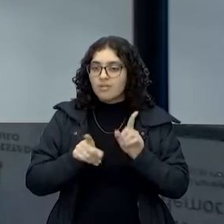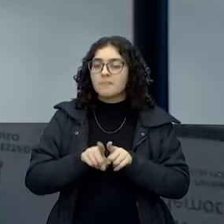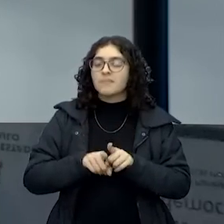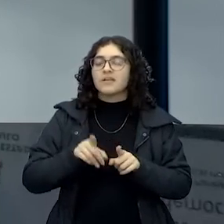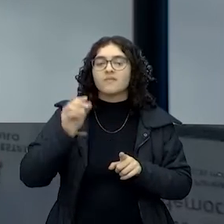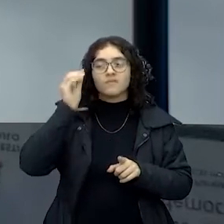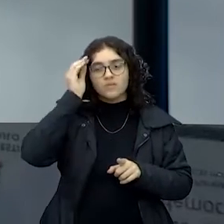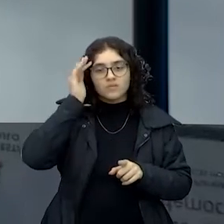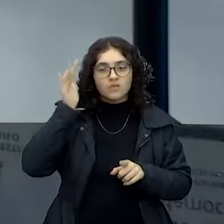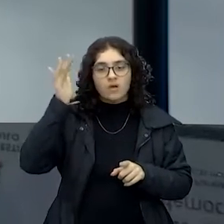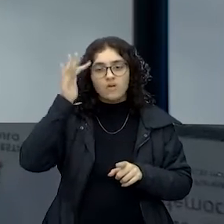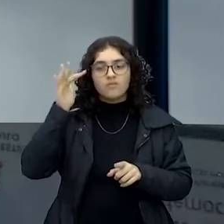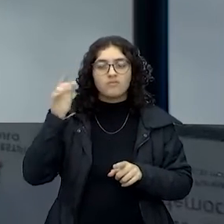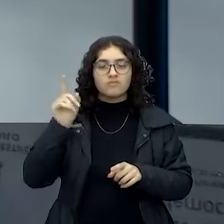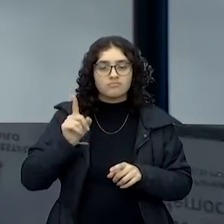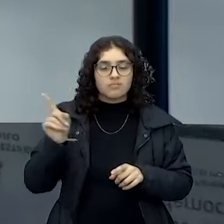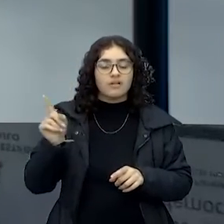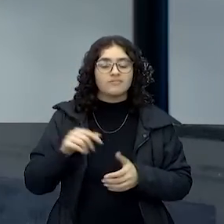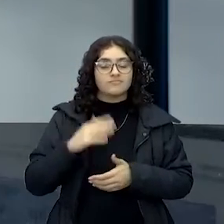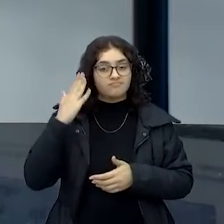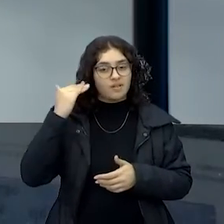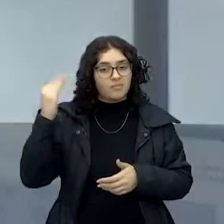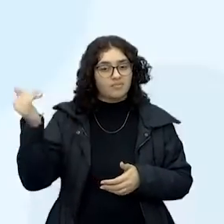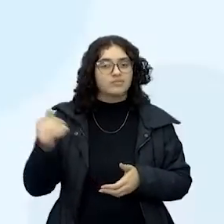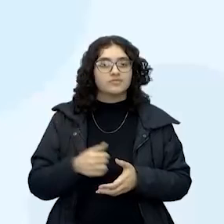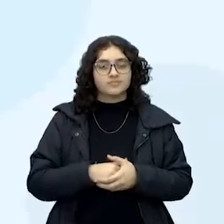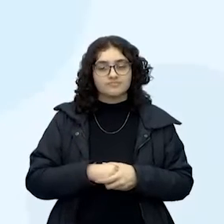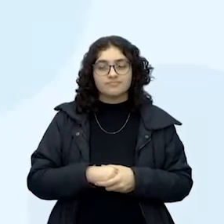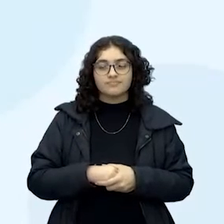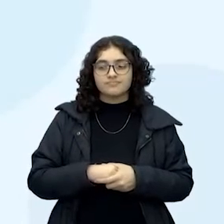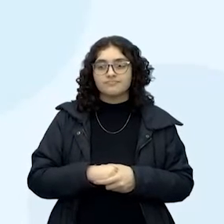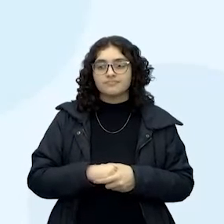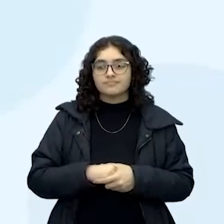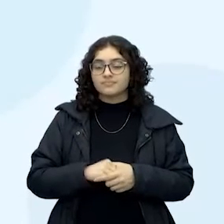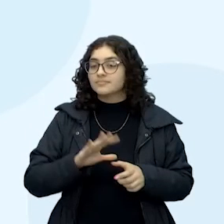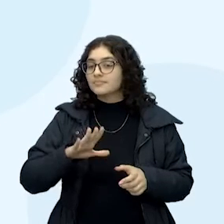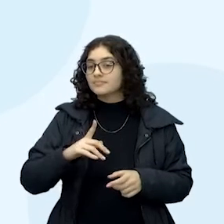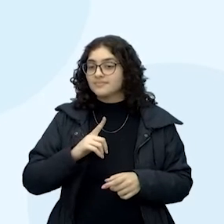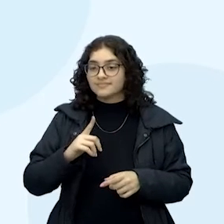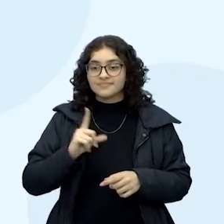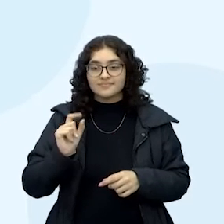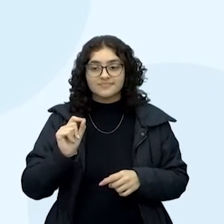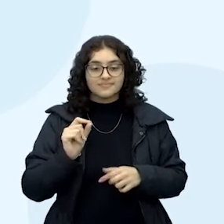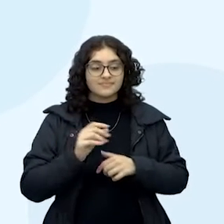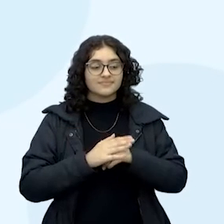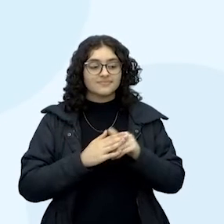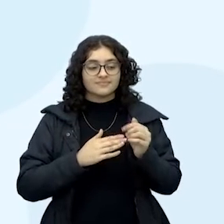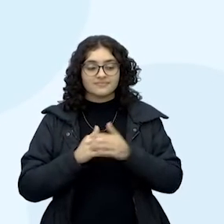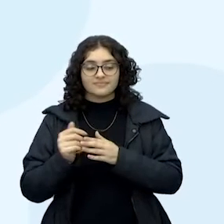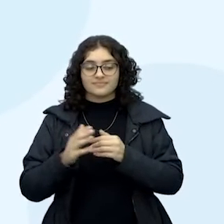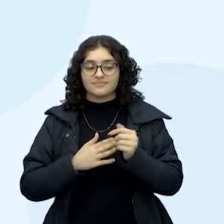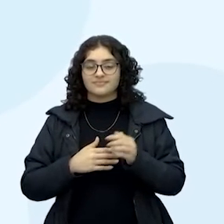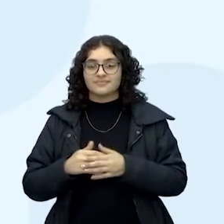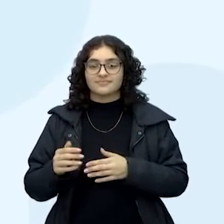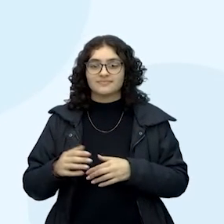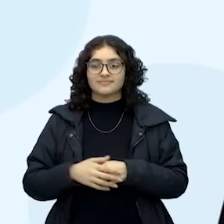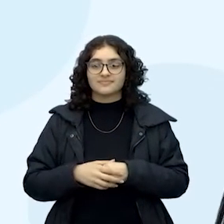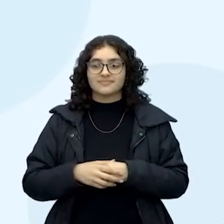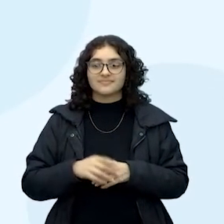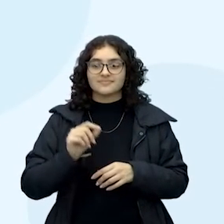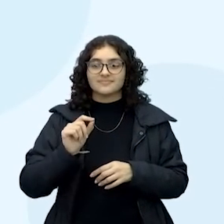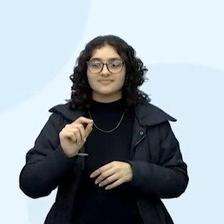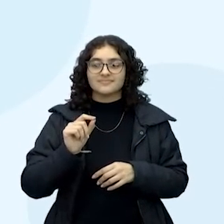filósofo Aristóteles. Vamos lá para a nossa telinha. Antes disso, a gente vai ver aí as nossas habilidades. Nós estamos aqui no